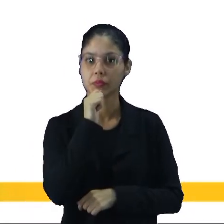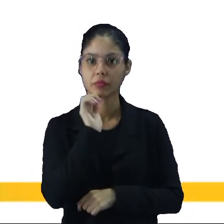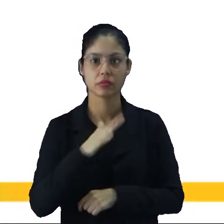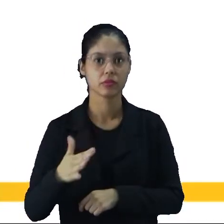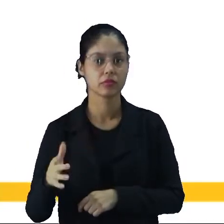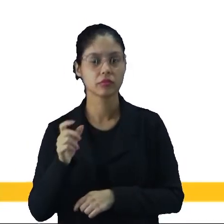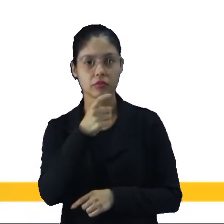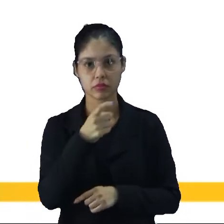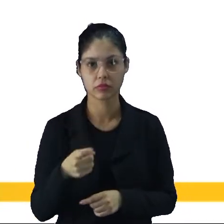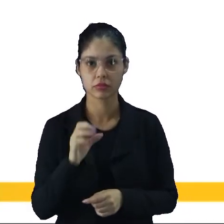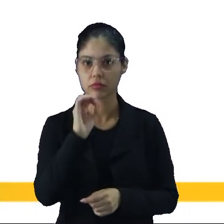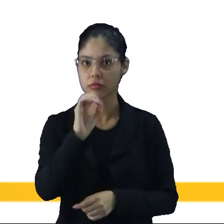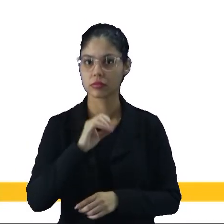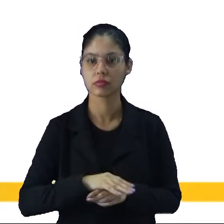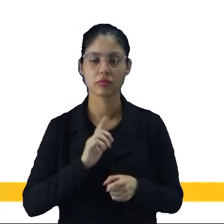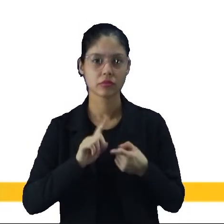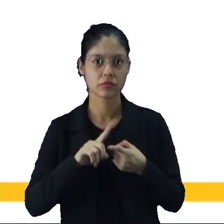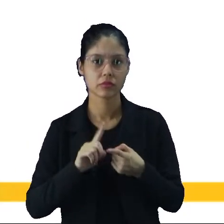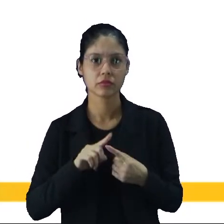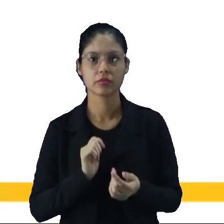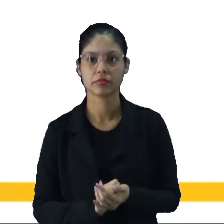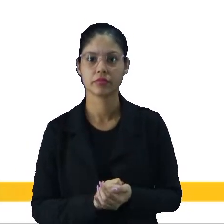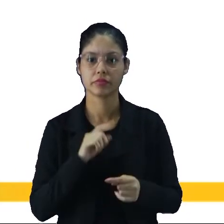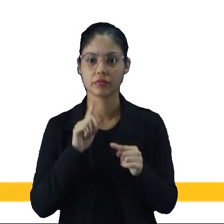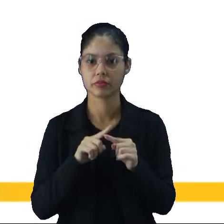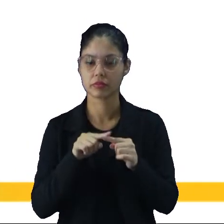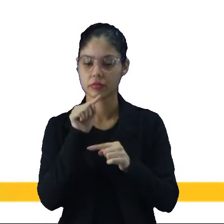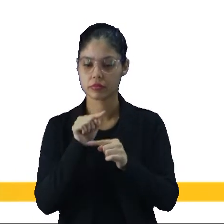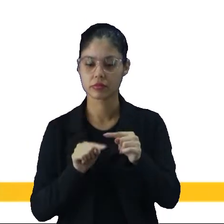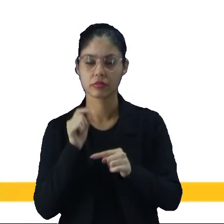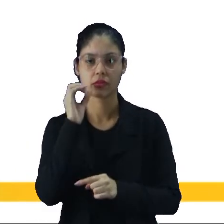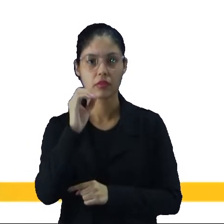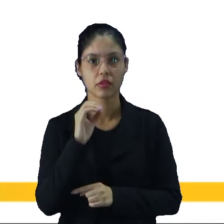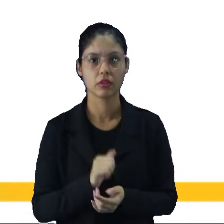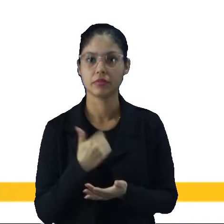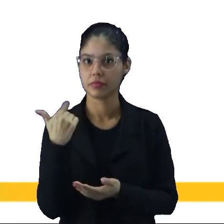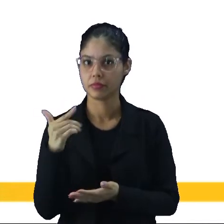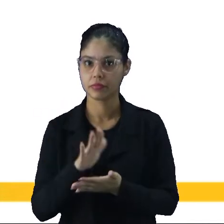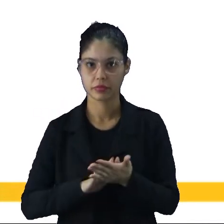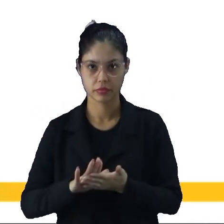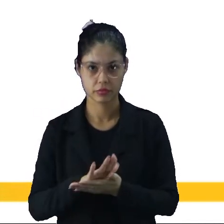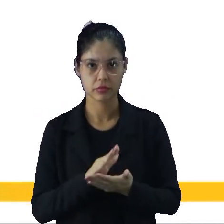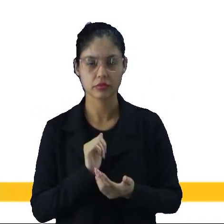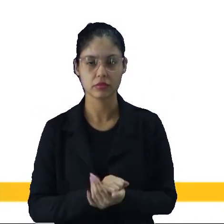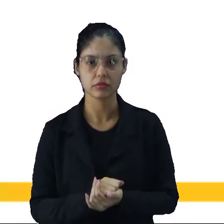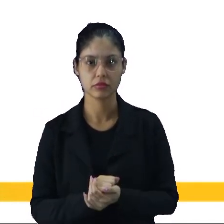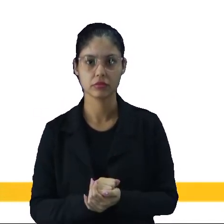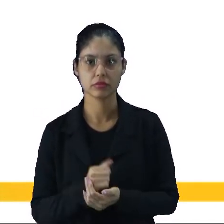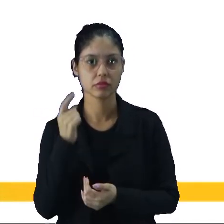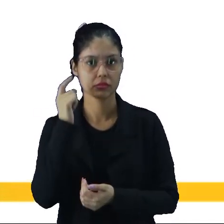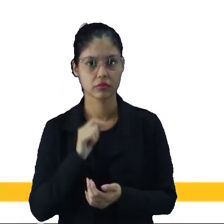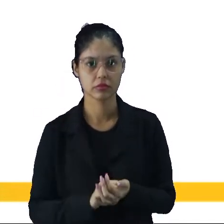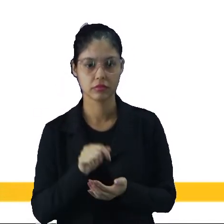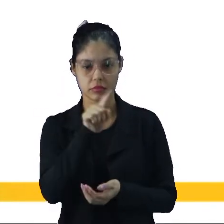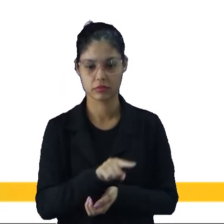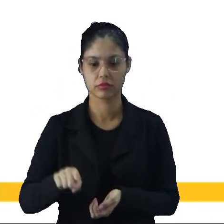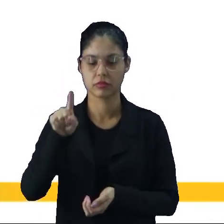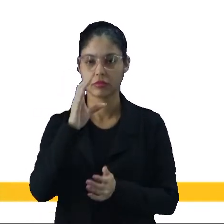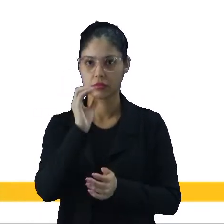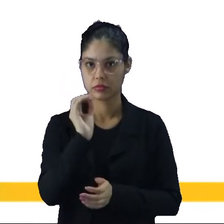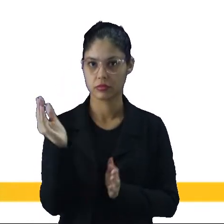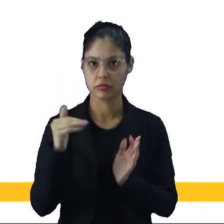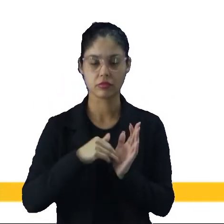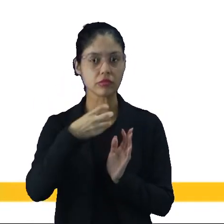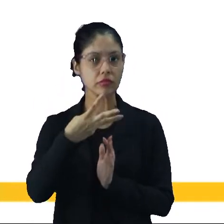quando o cosseno de x é igual a zero. Por quê? Porque eu vou dividir por zero e essa divisão é inexistente. Pensando no ciclo, de 0